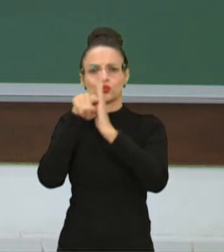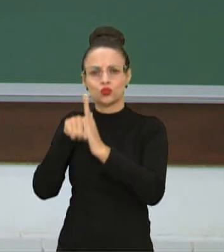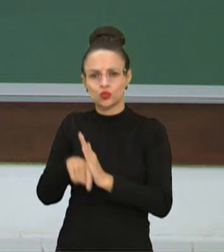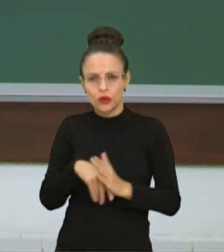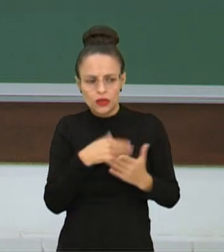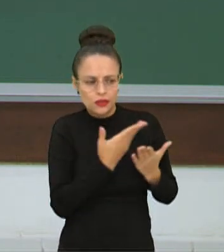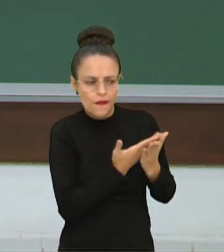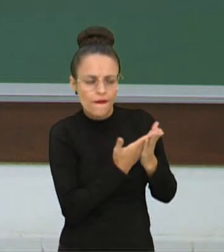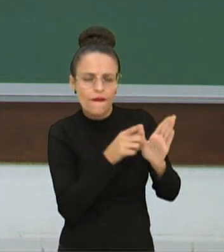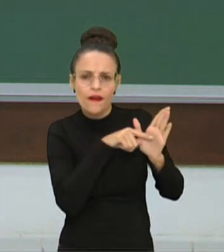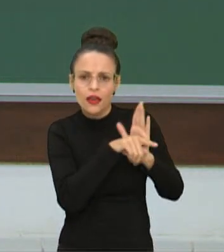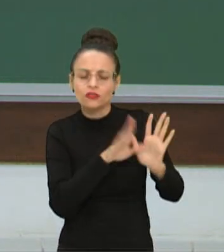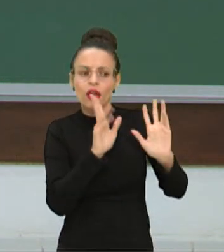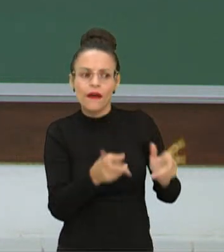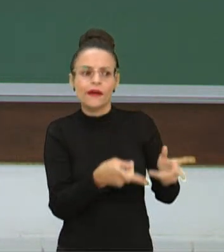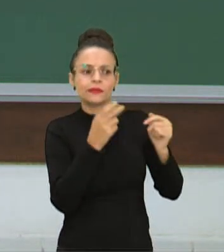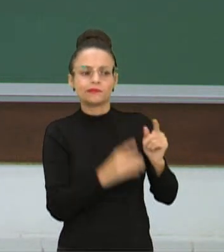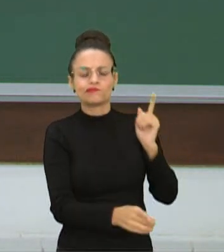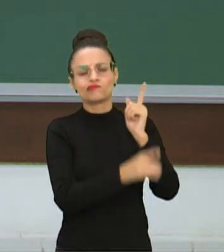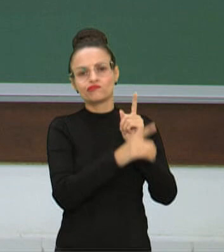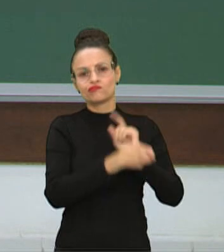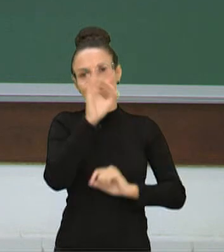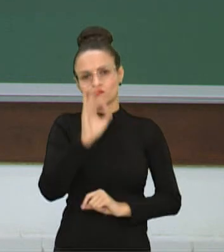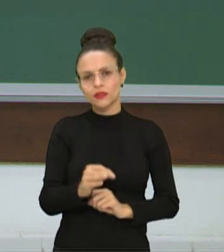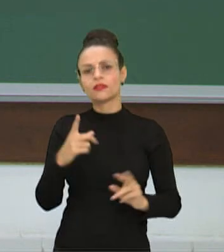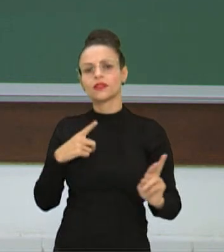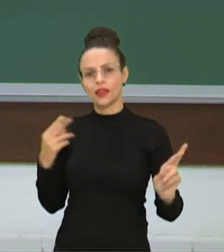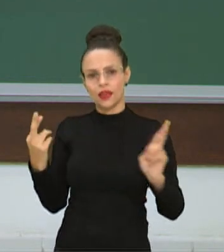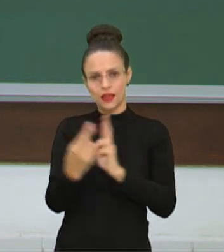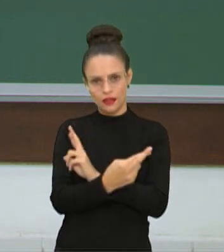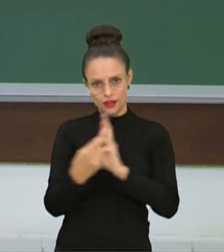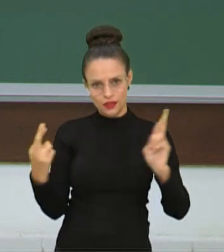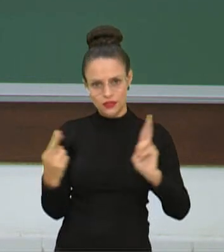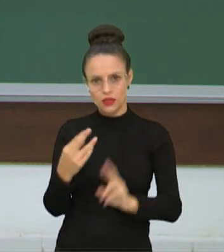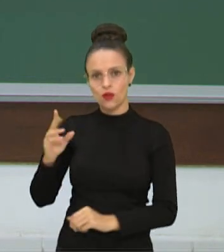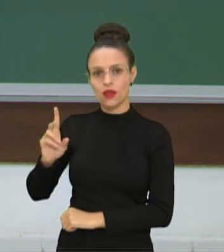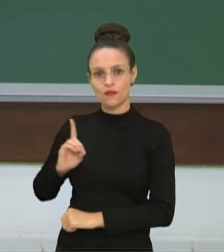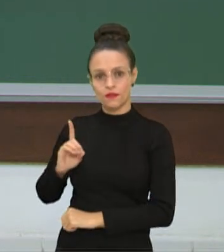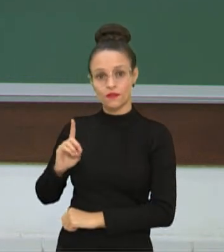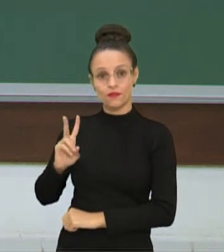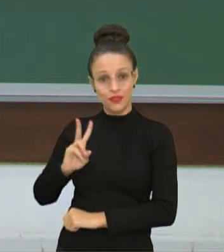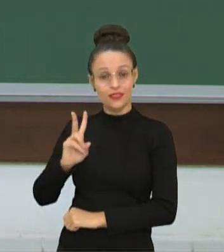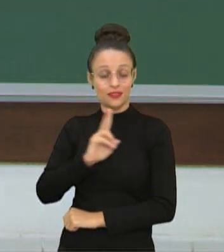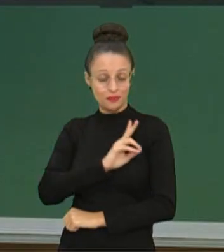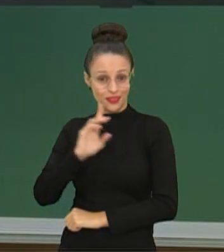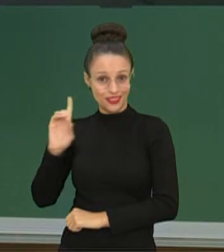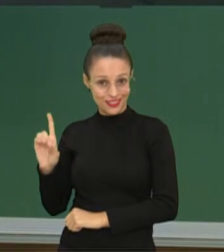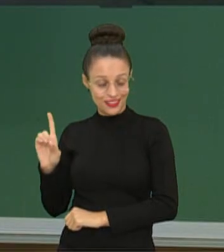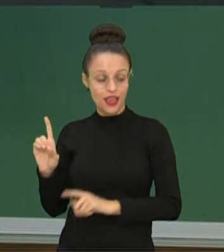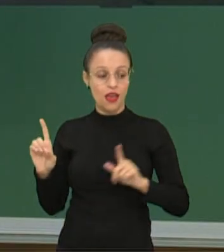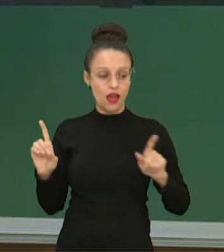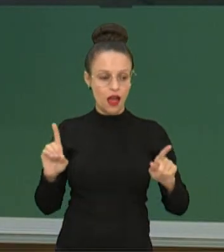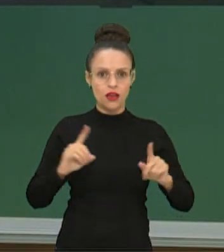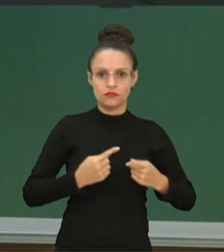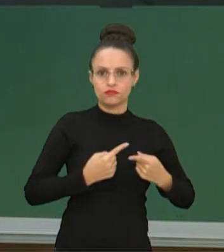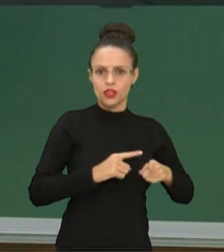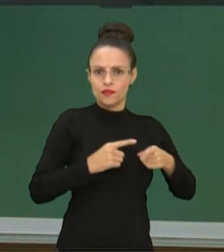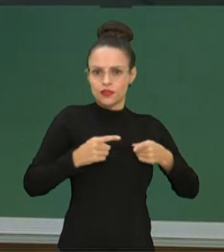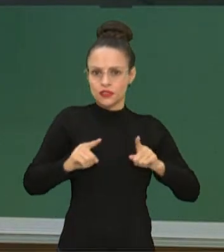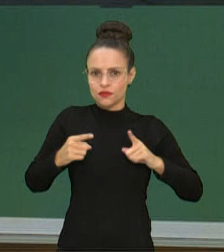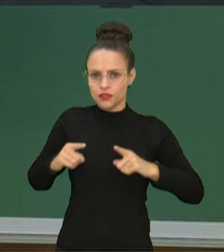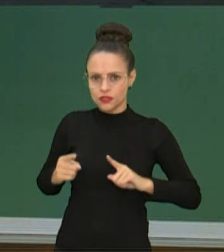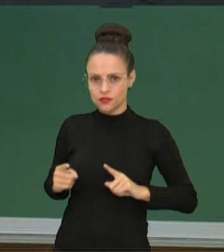tá? Mas já perceberam que existe essa relação, vitamina D e imunidade. E aonde que a gente encontra a vitamina